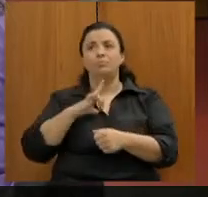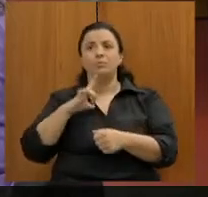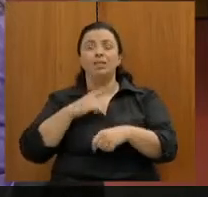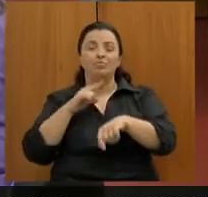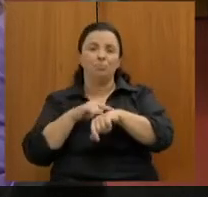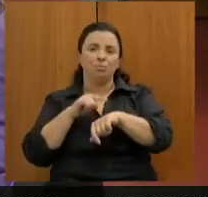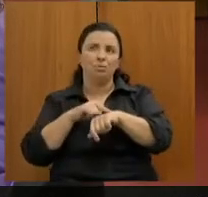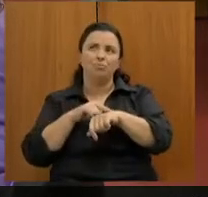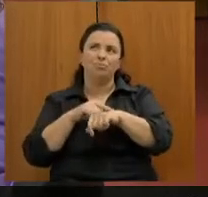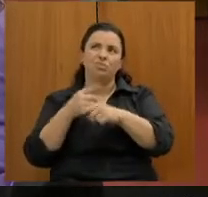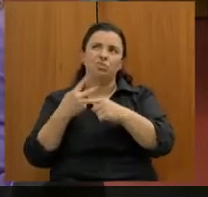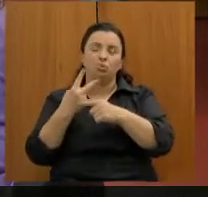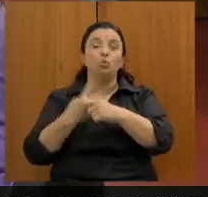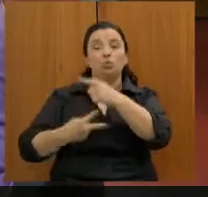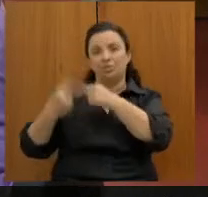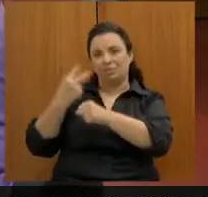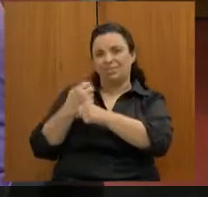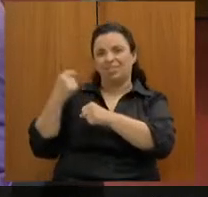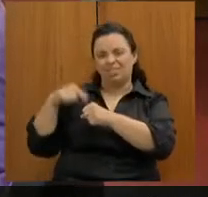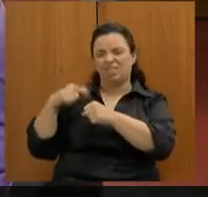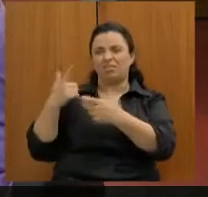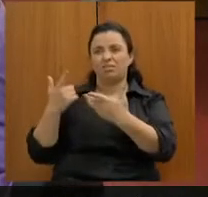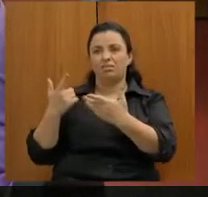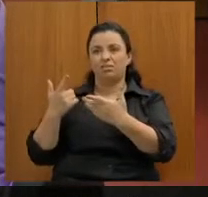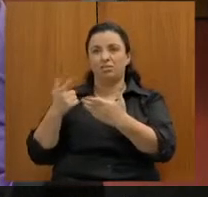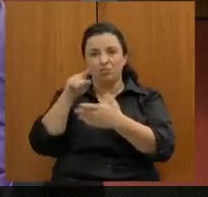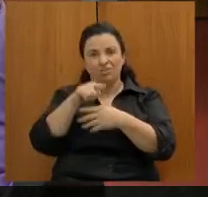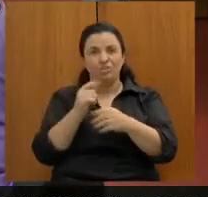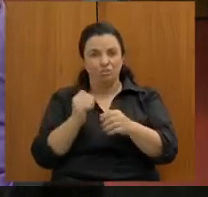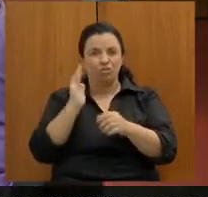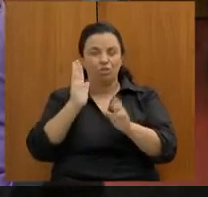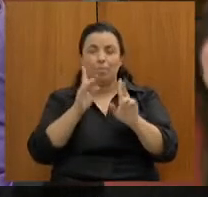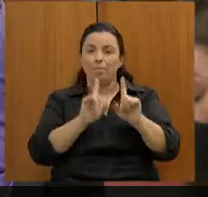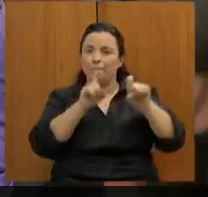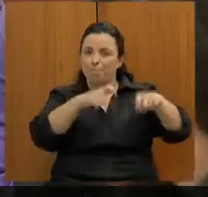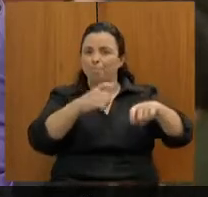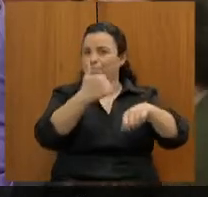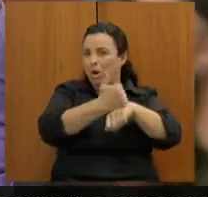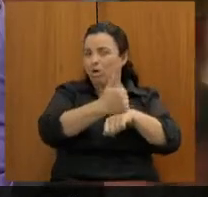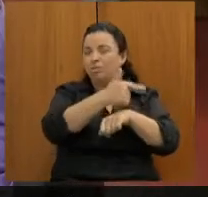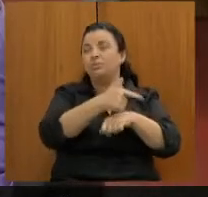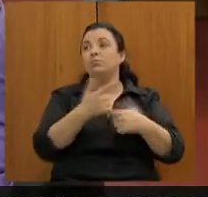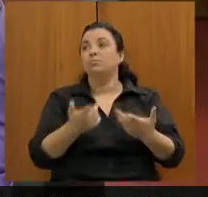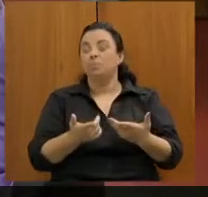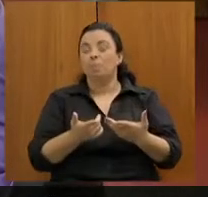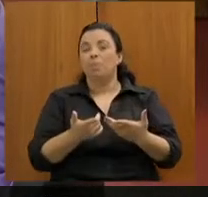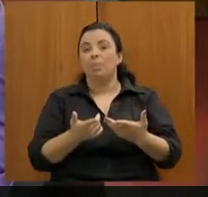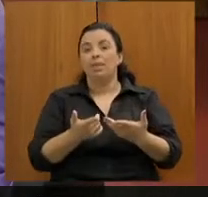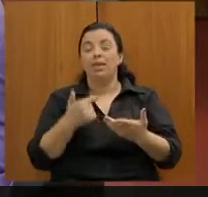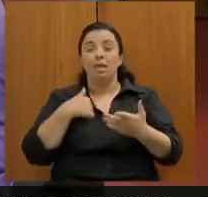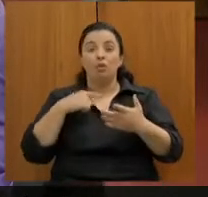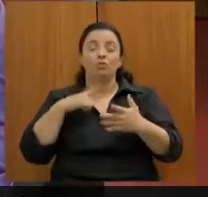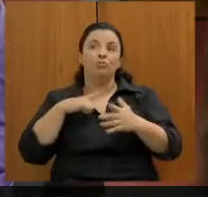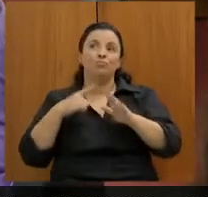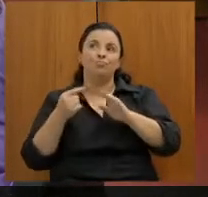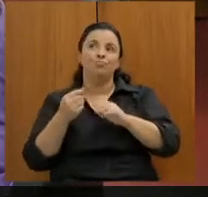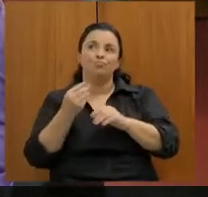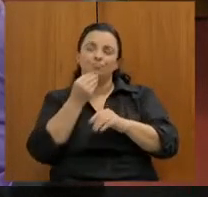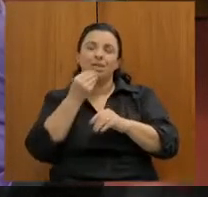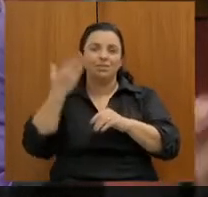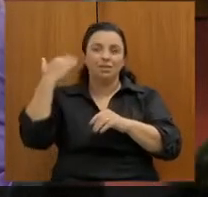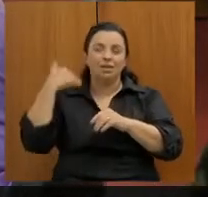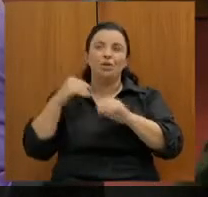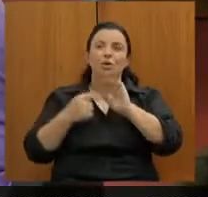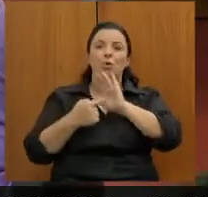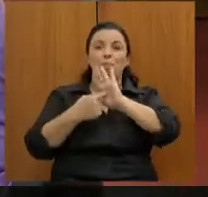foi no ano retrasado finalzinho do como esse local que a senhora tomou posse de apresentar um projeto do Conselho Regional de Farmácia